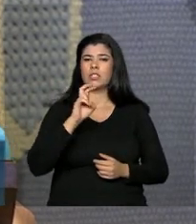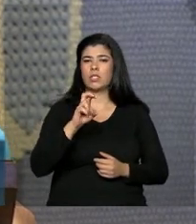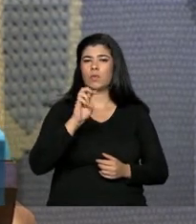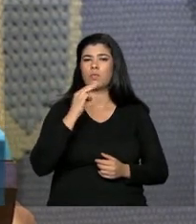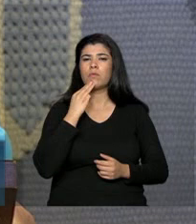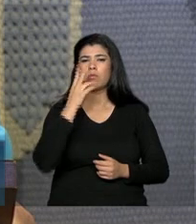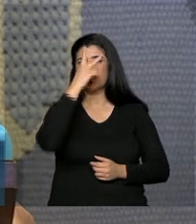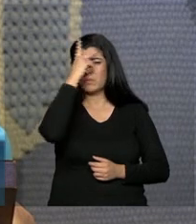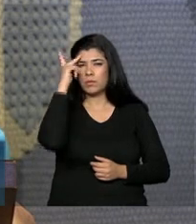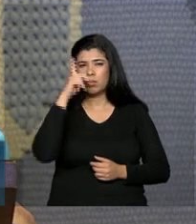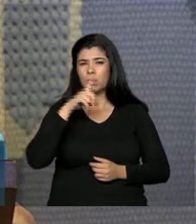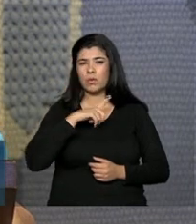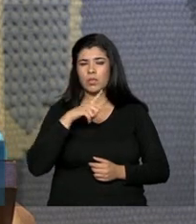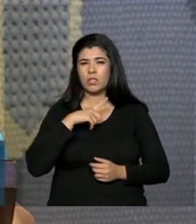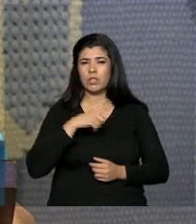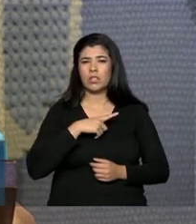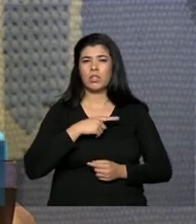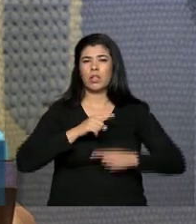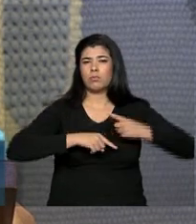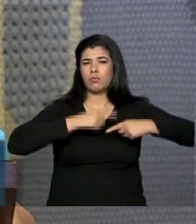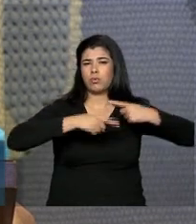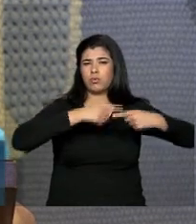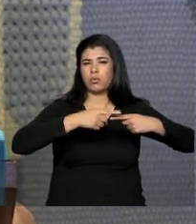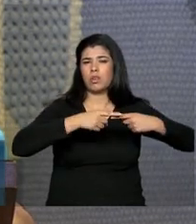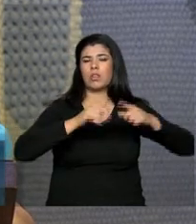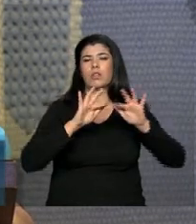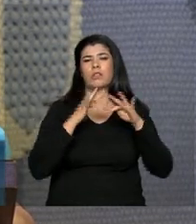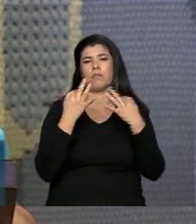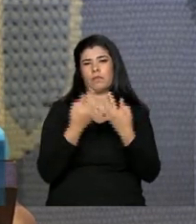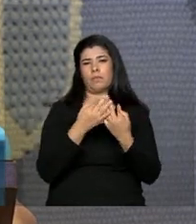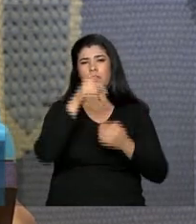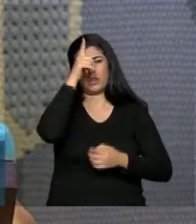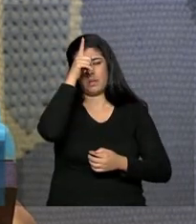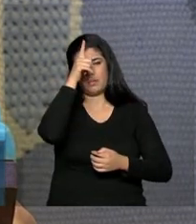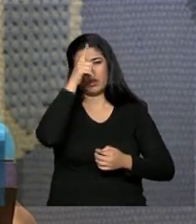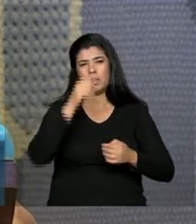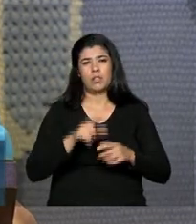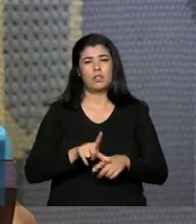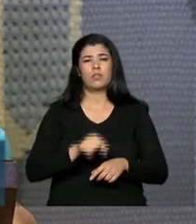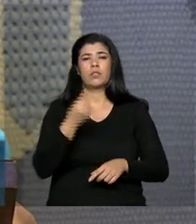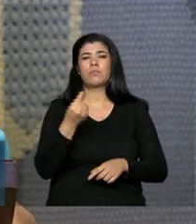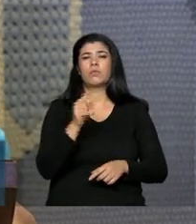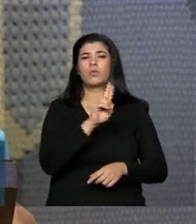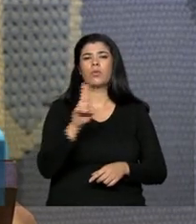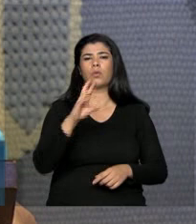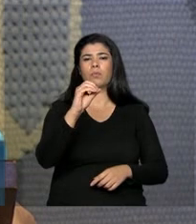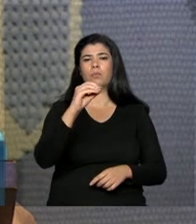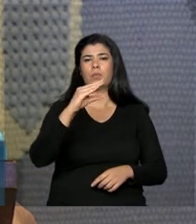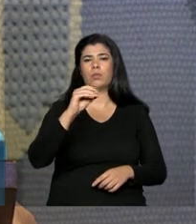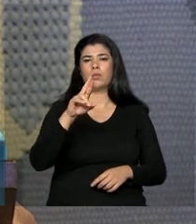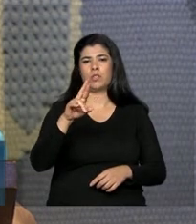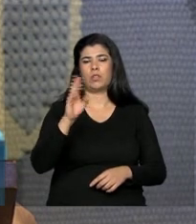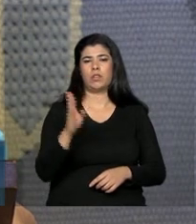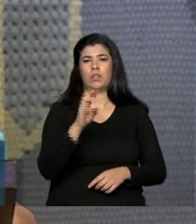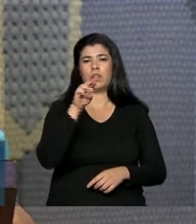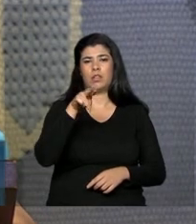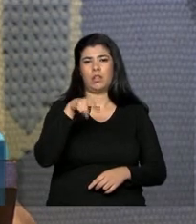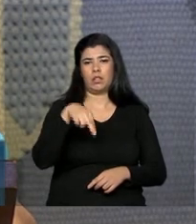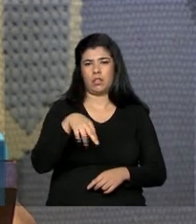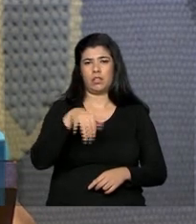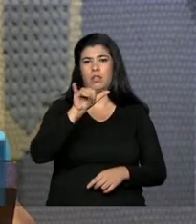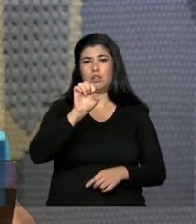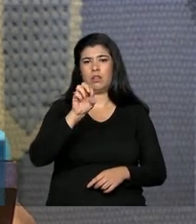alemão. Entre eles, Oscar Niemeyer, visionário arquiteto que